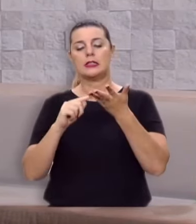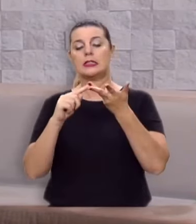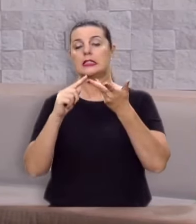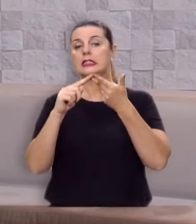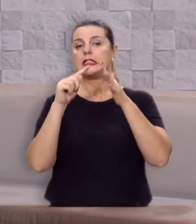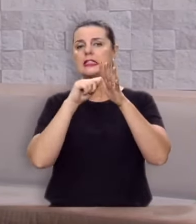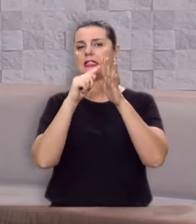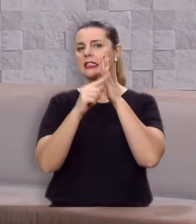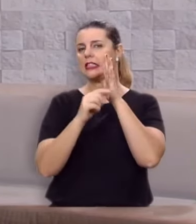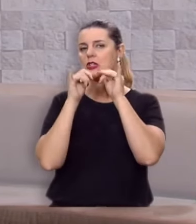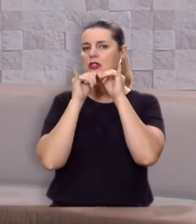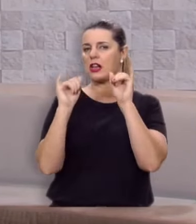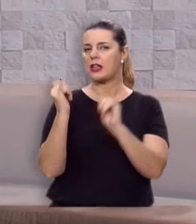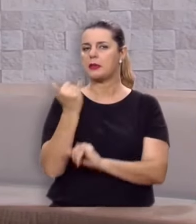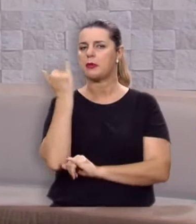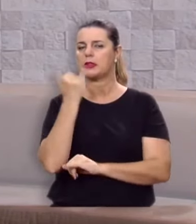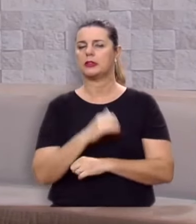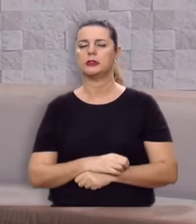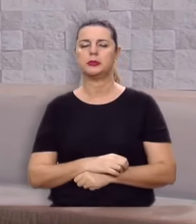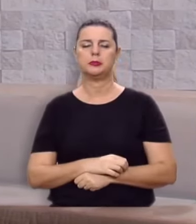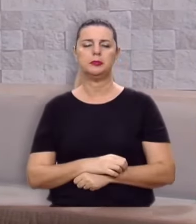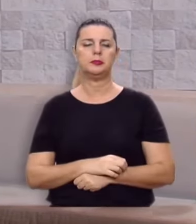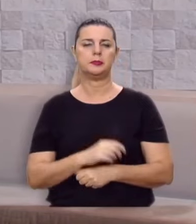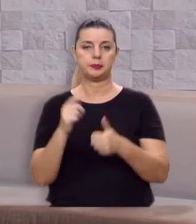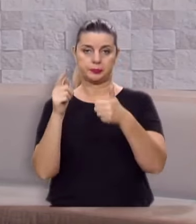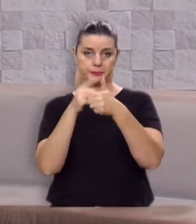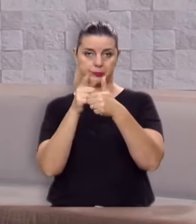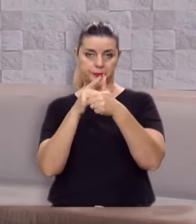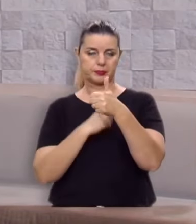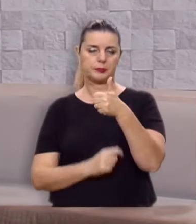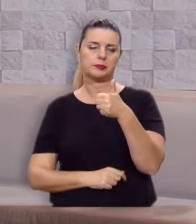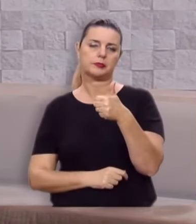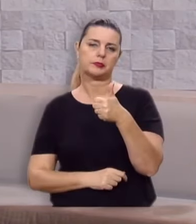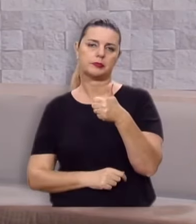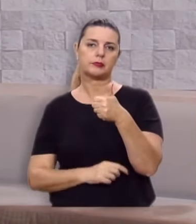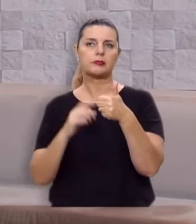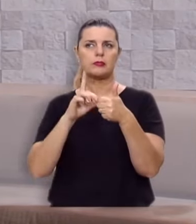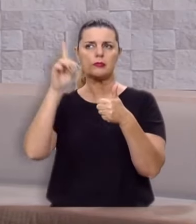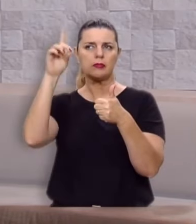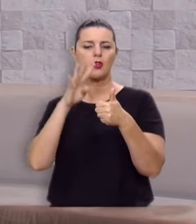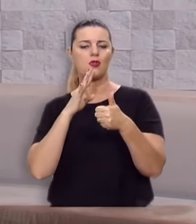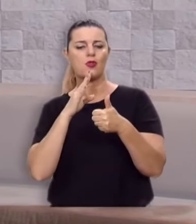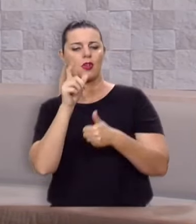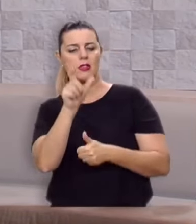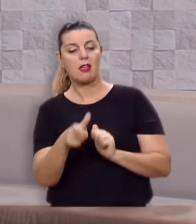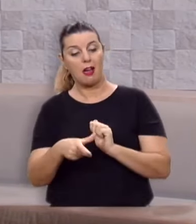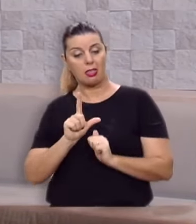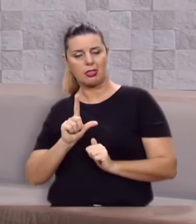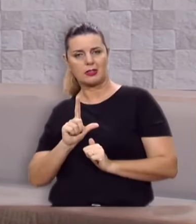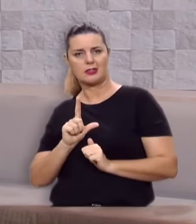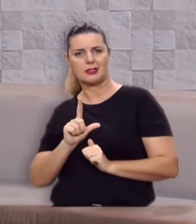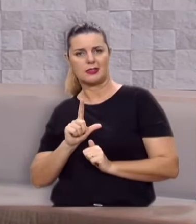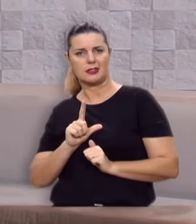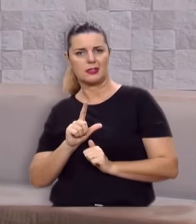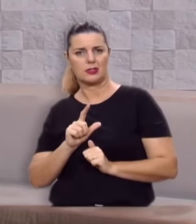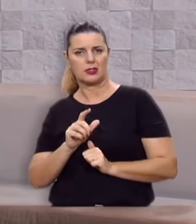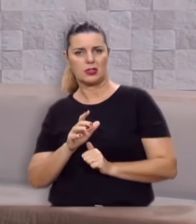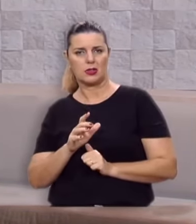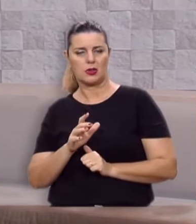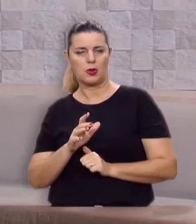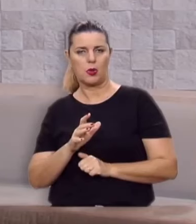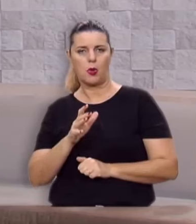5 declarações muito importantes. A primeira delas, Deus conheceu você de antemão.